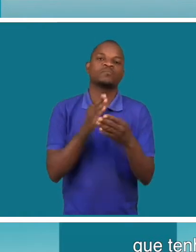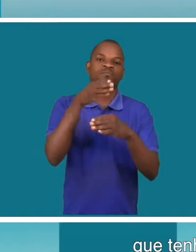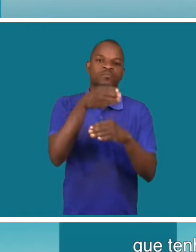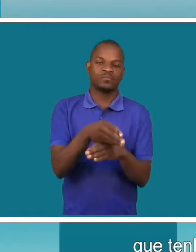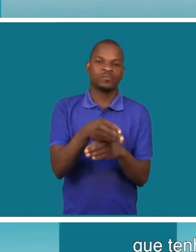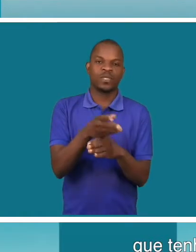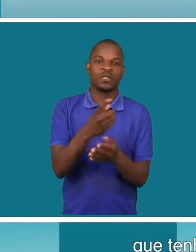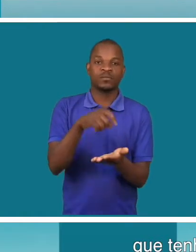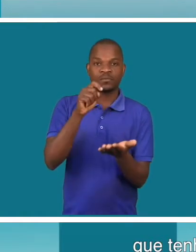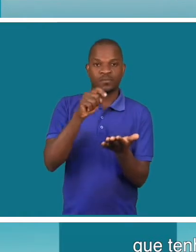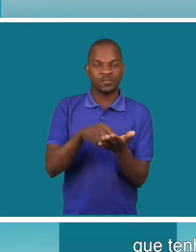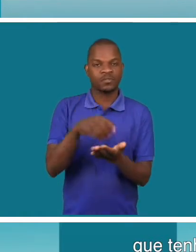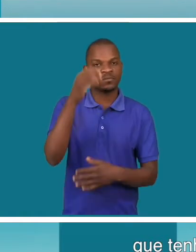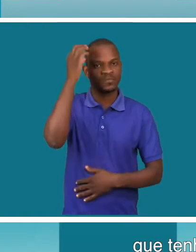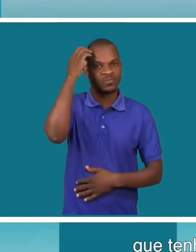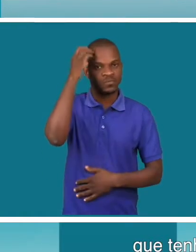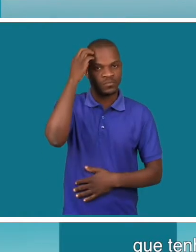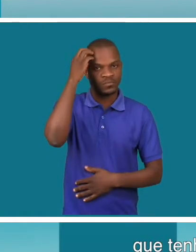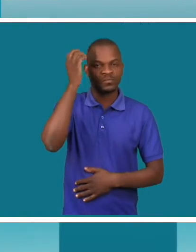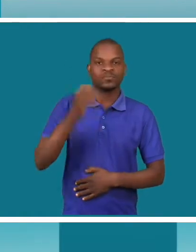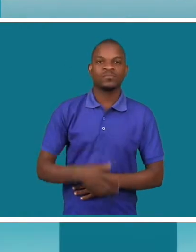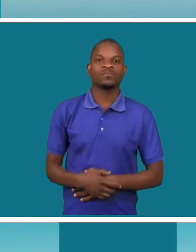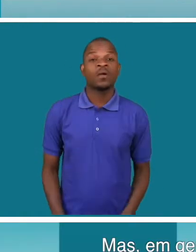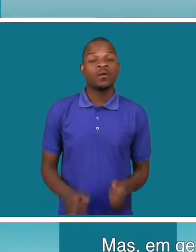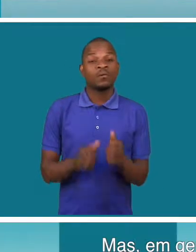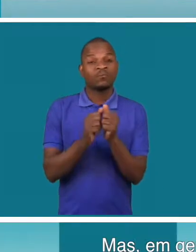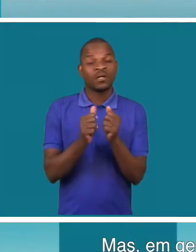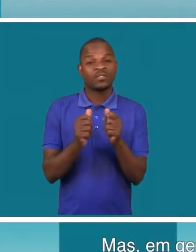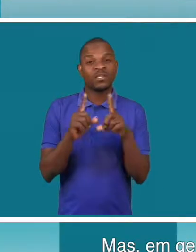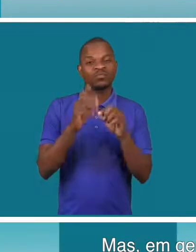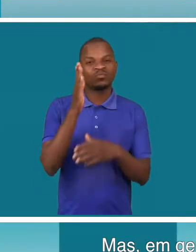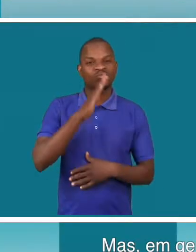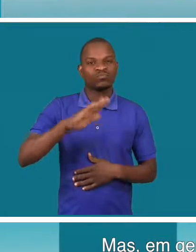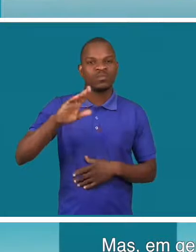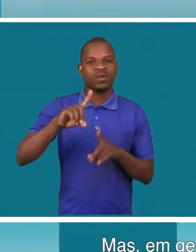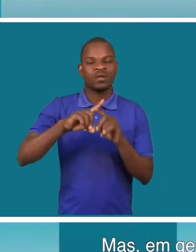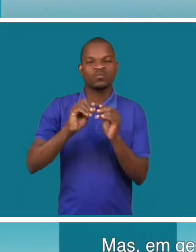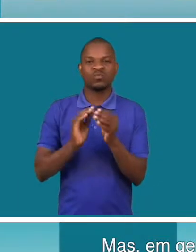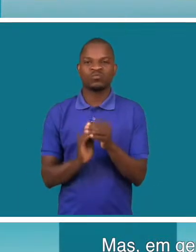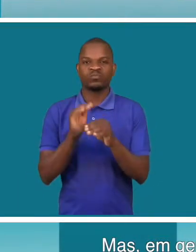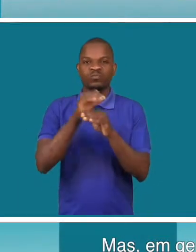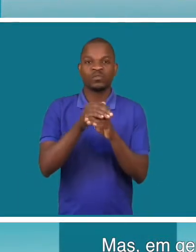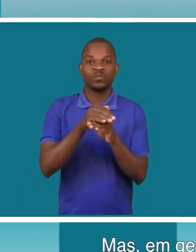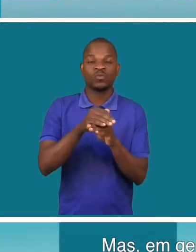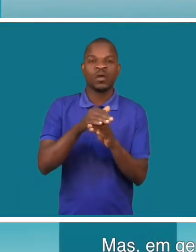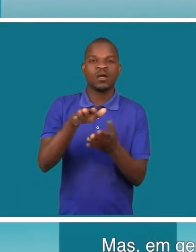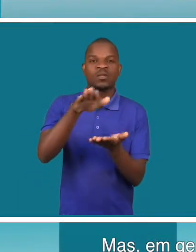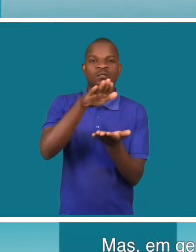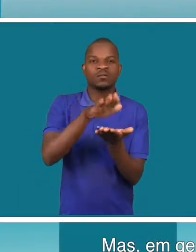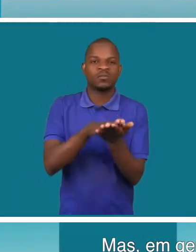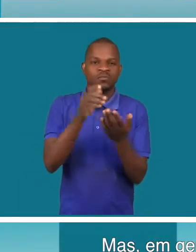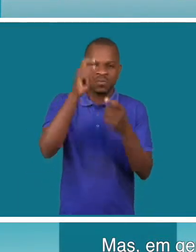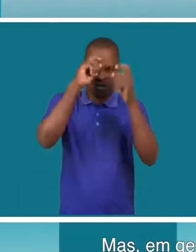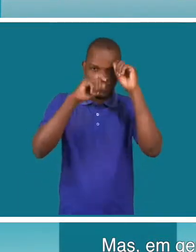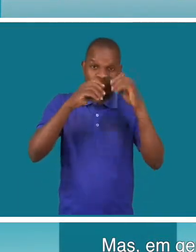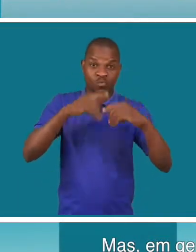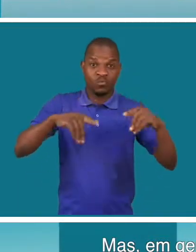cartório a nível da cidade maputo antes em geral o acesso aos serviços públicos básicos